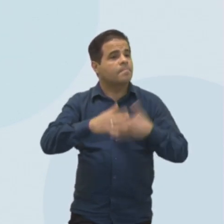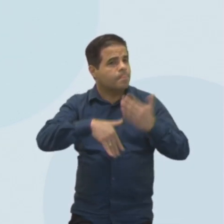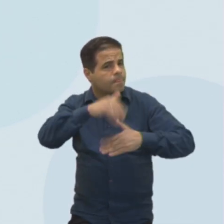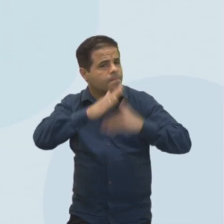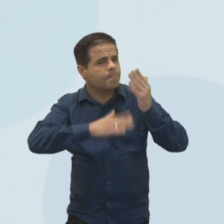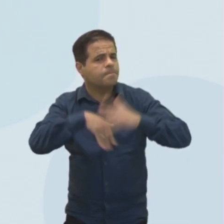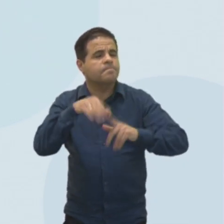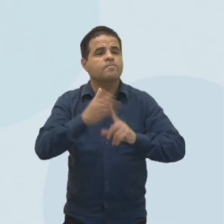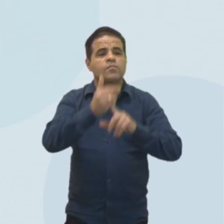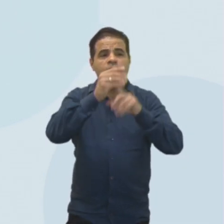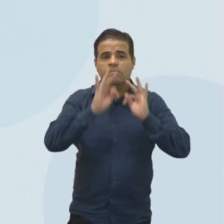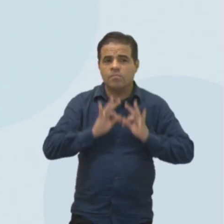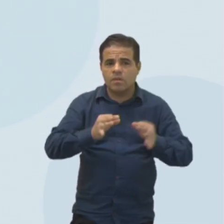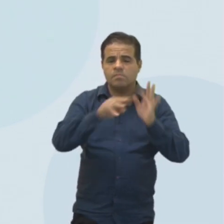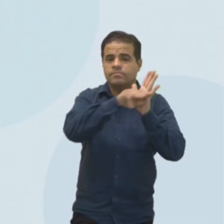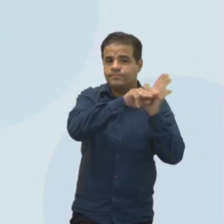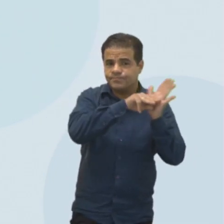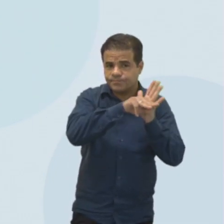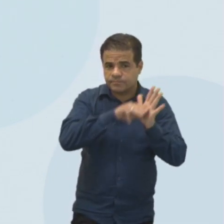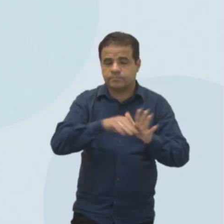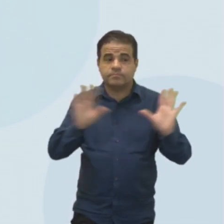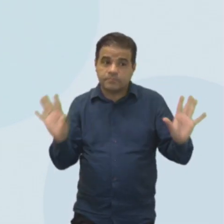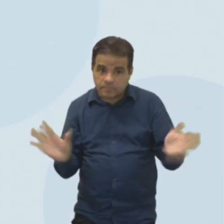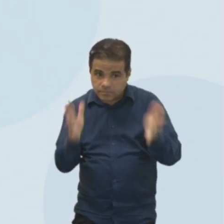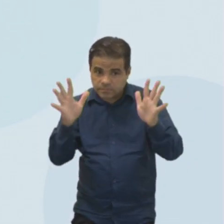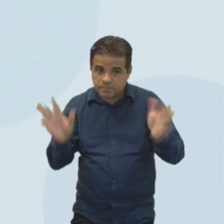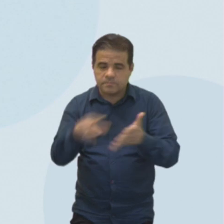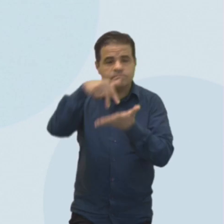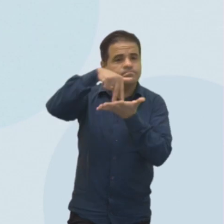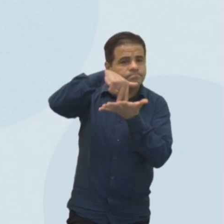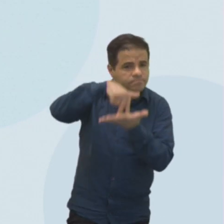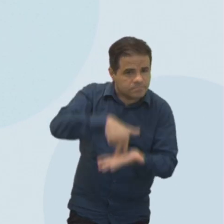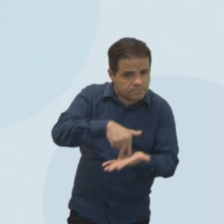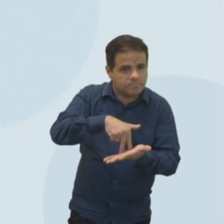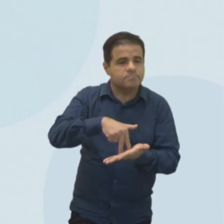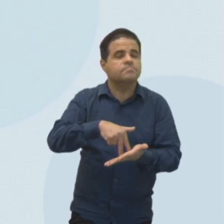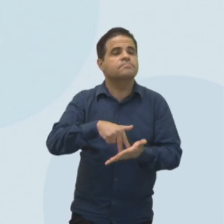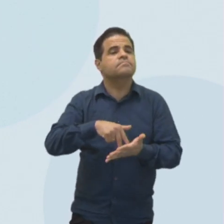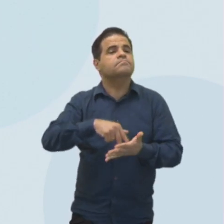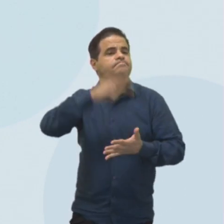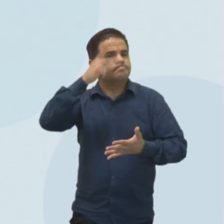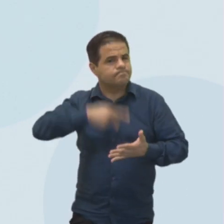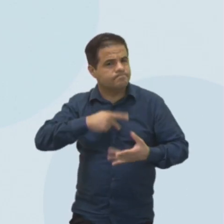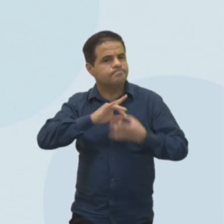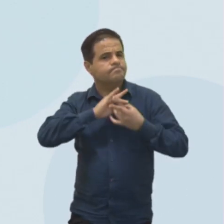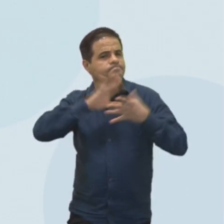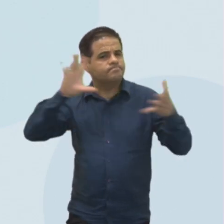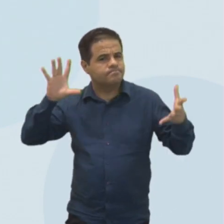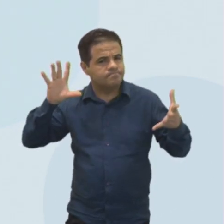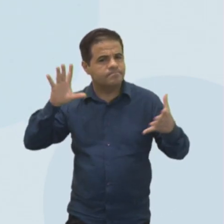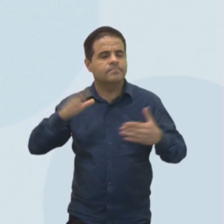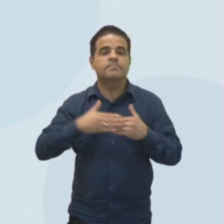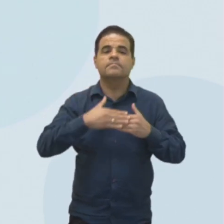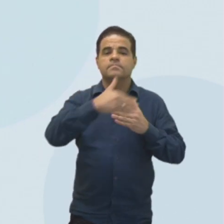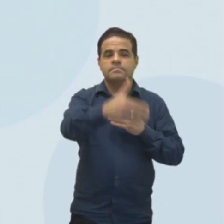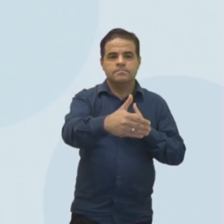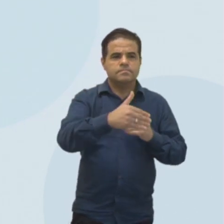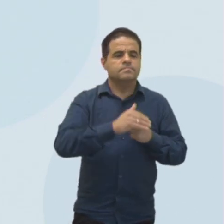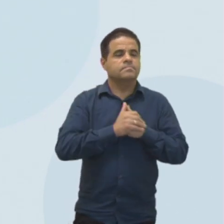técnicas metodológicas que promovam o protagonismo e a autonomia. Próximo slide, por favor.